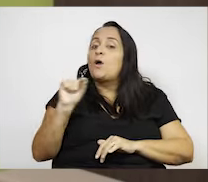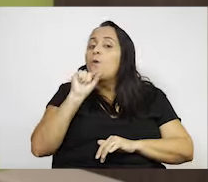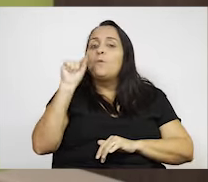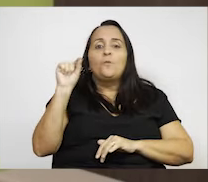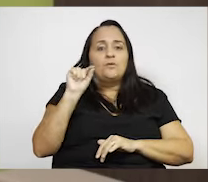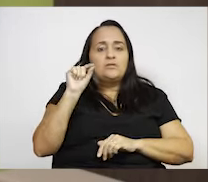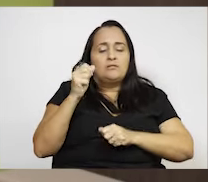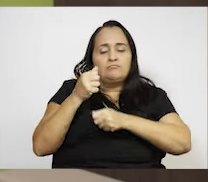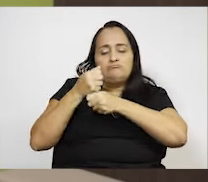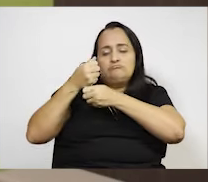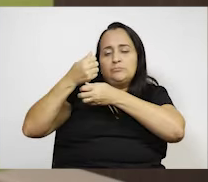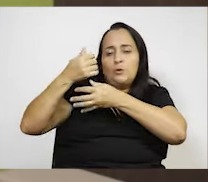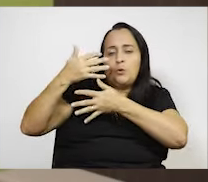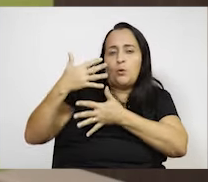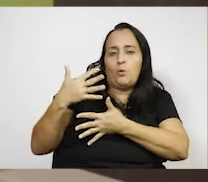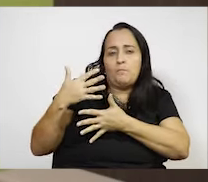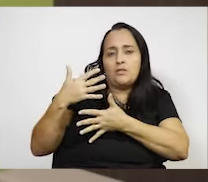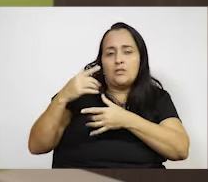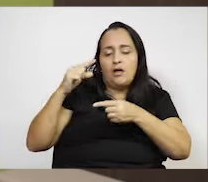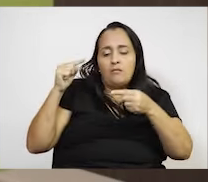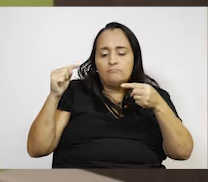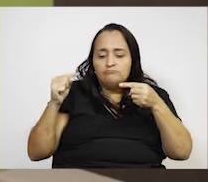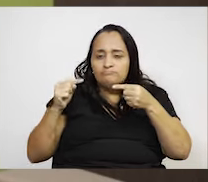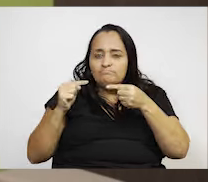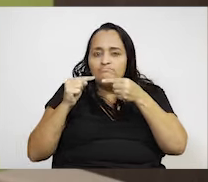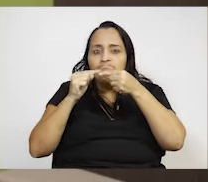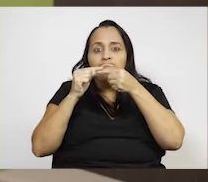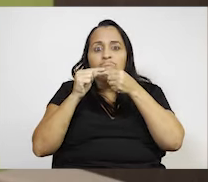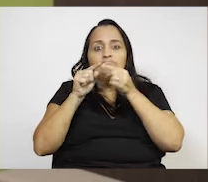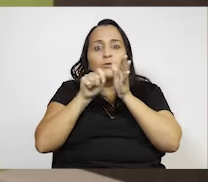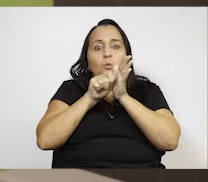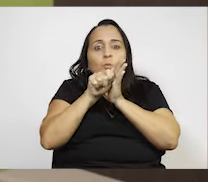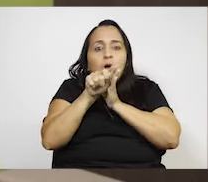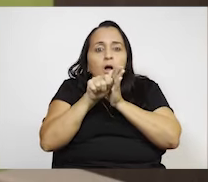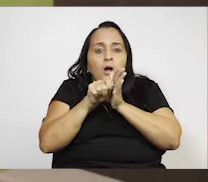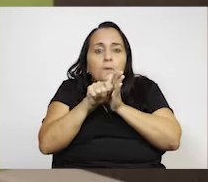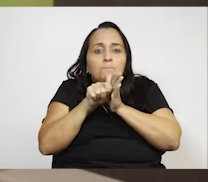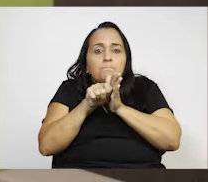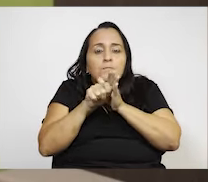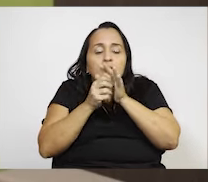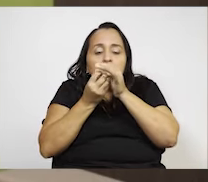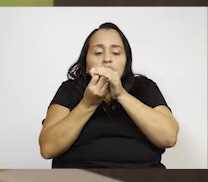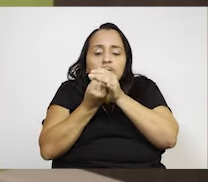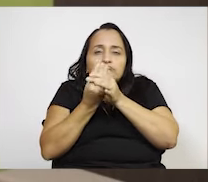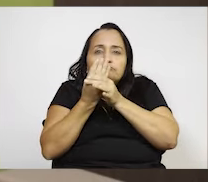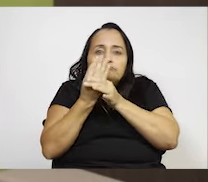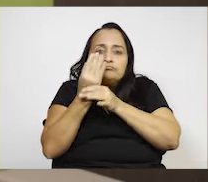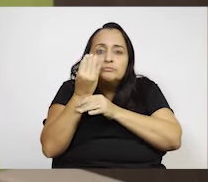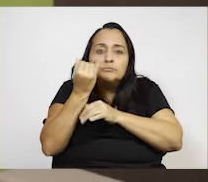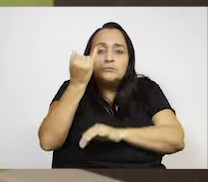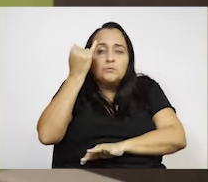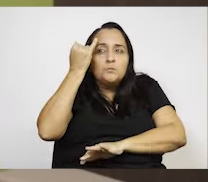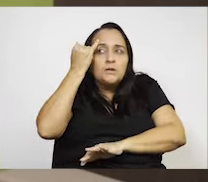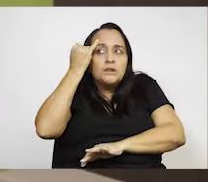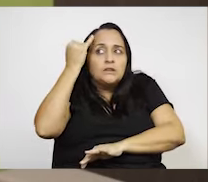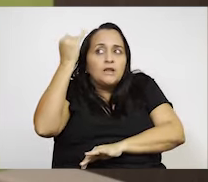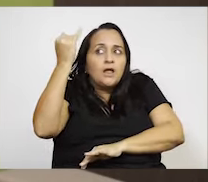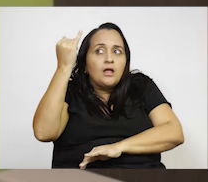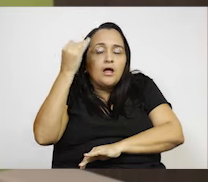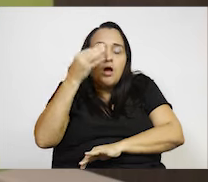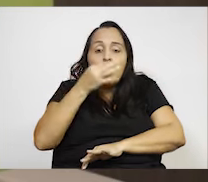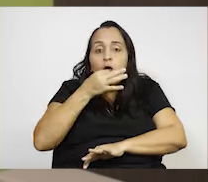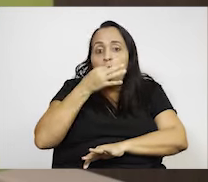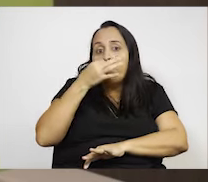argumentativos. O que é um comentário argumentativo? É quando você forma uma ideia, você tem uma opinião e